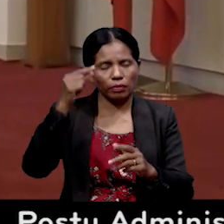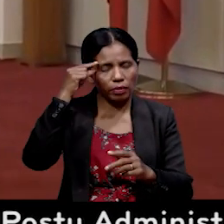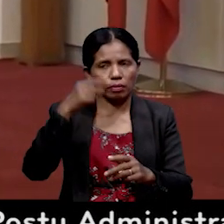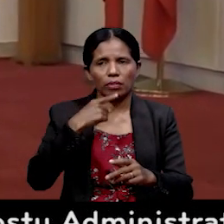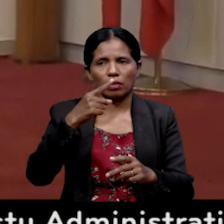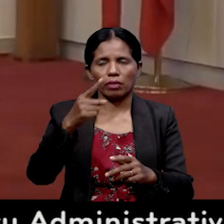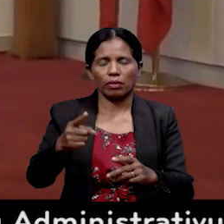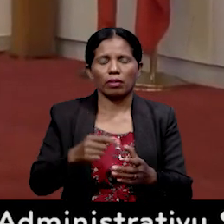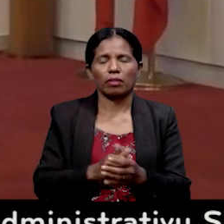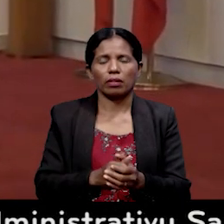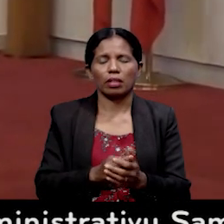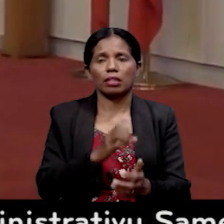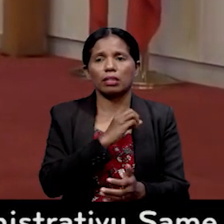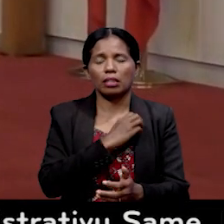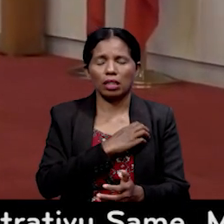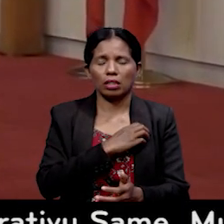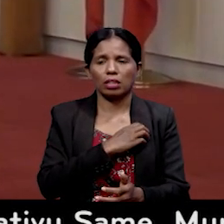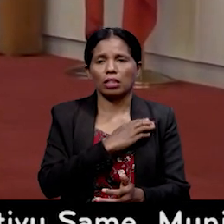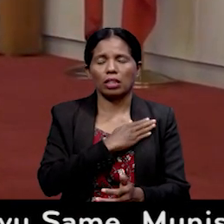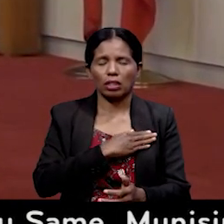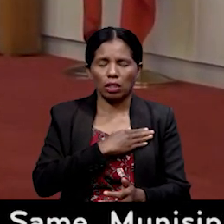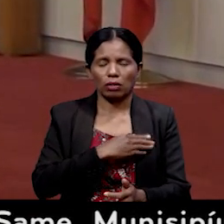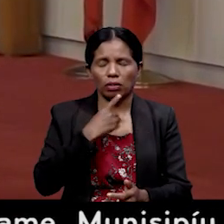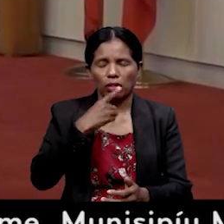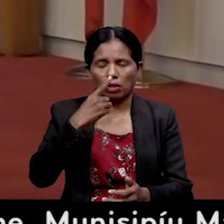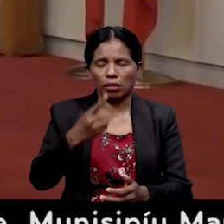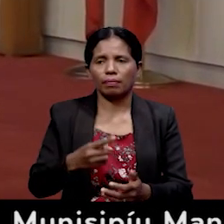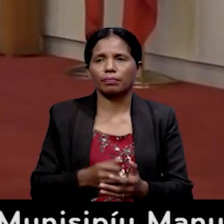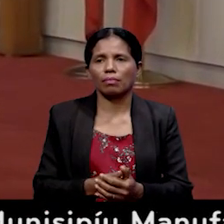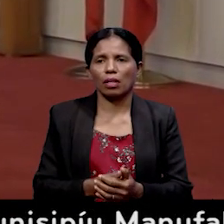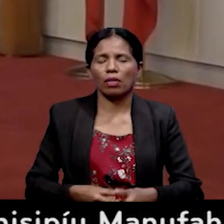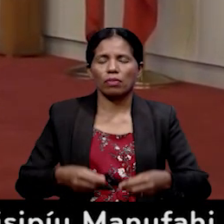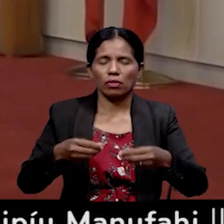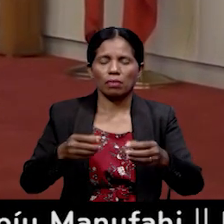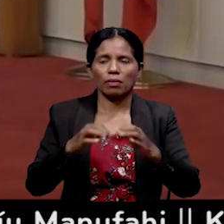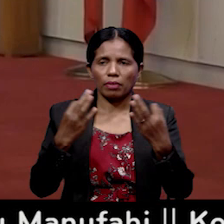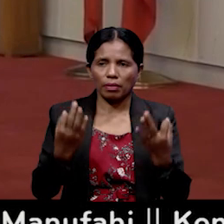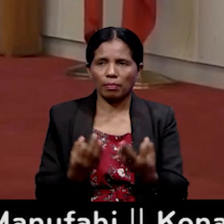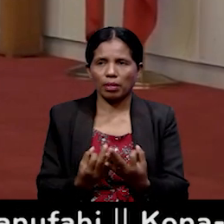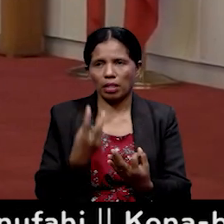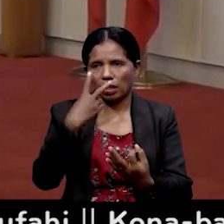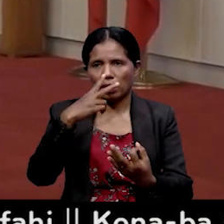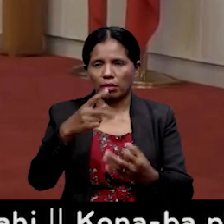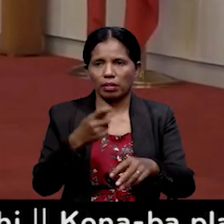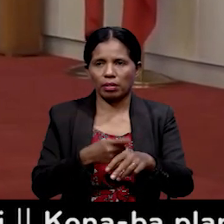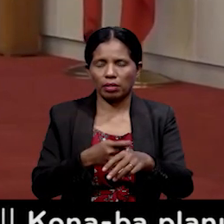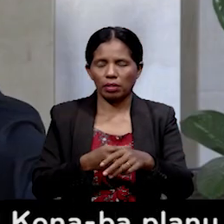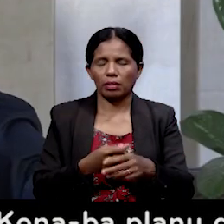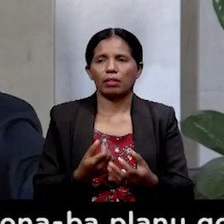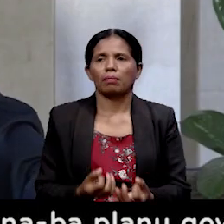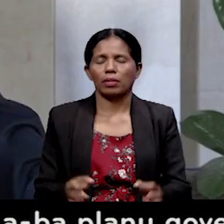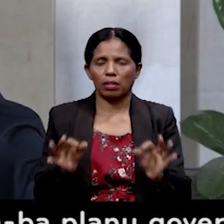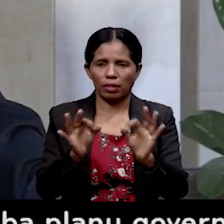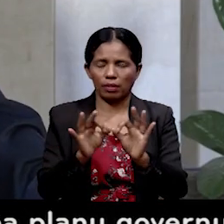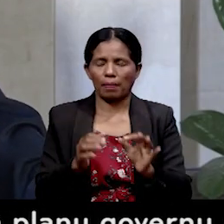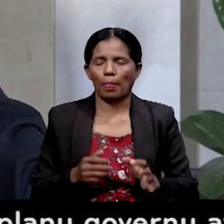sentido condolencia ba familia matebian, no fo coragem ba familia sira acompanha situação ne ho serenidade. De